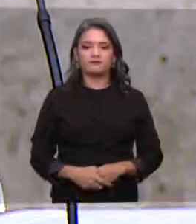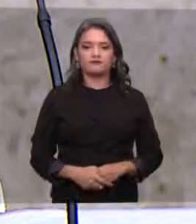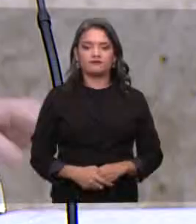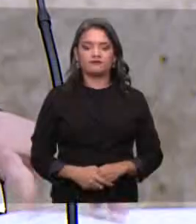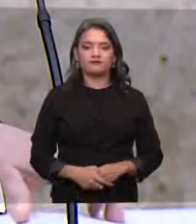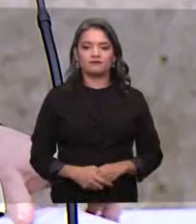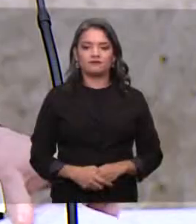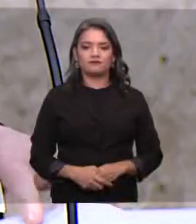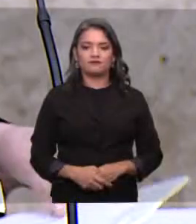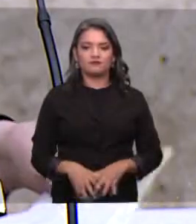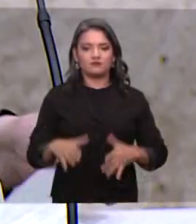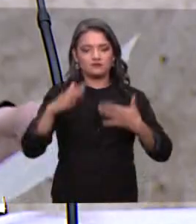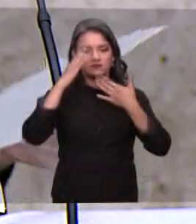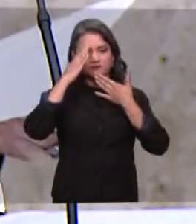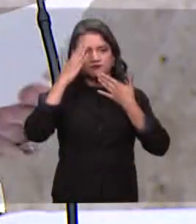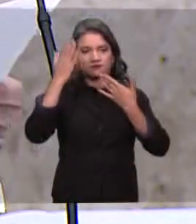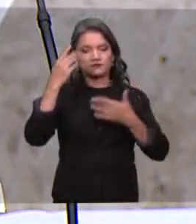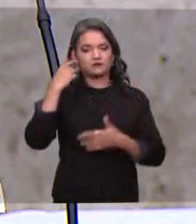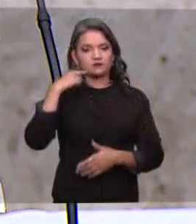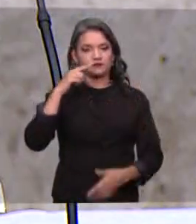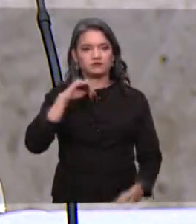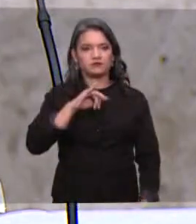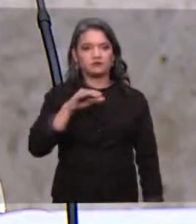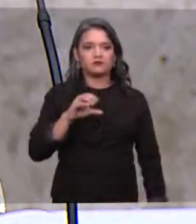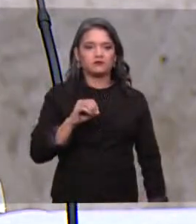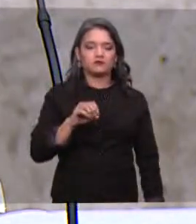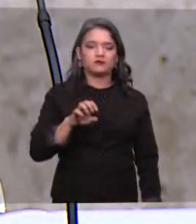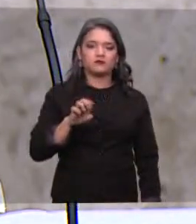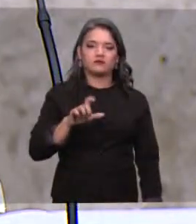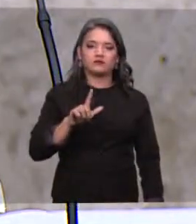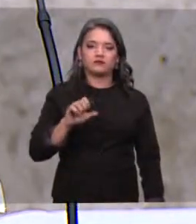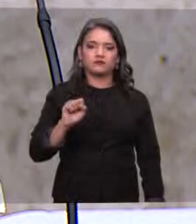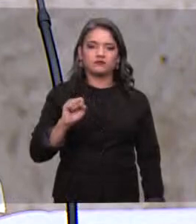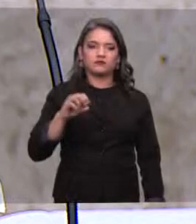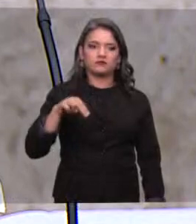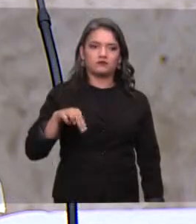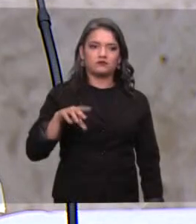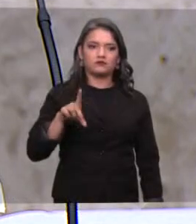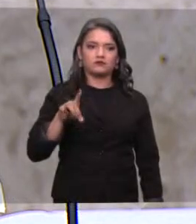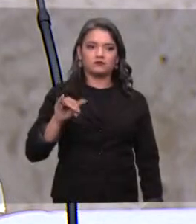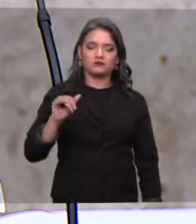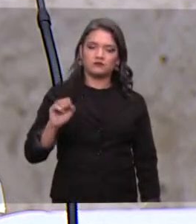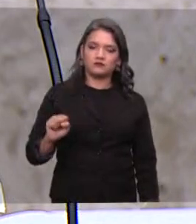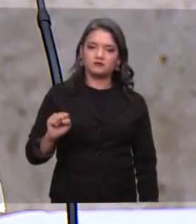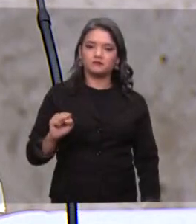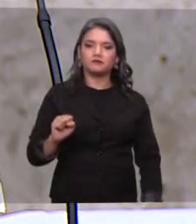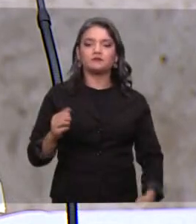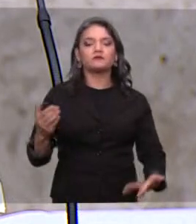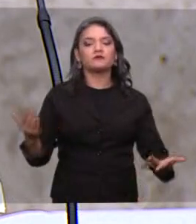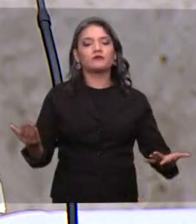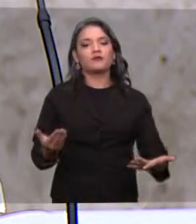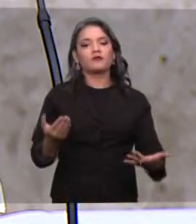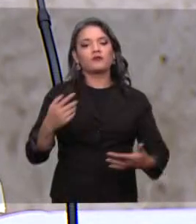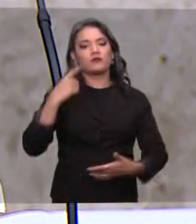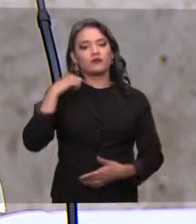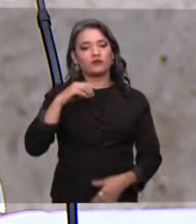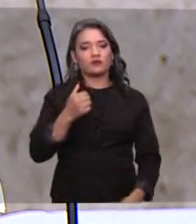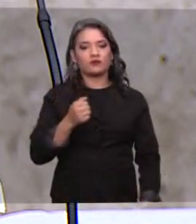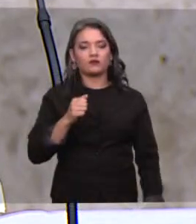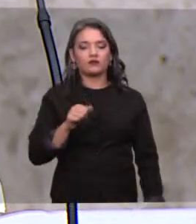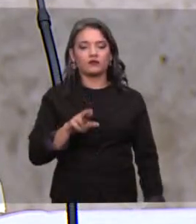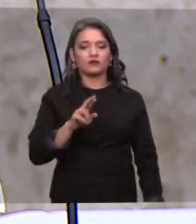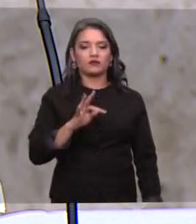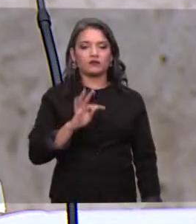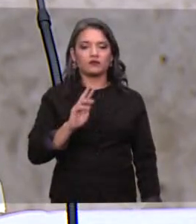Agradeço ao doutor Joelson Dias e chamo à tribuna o doutor Arthur Luiz